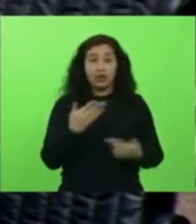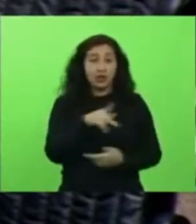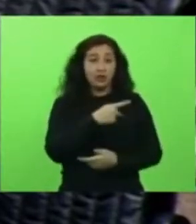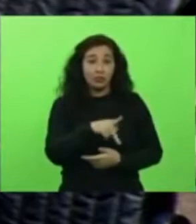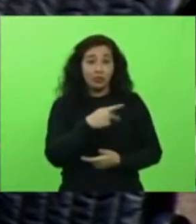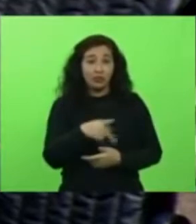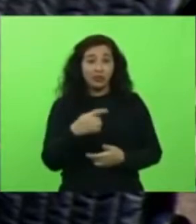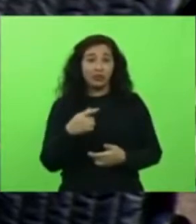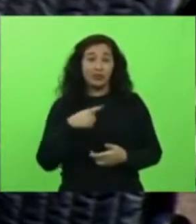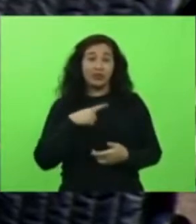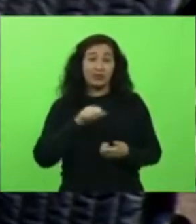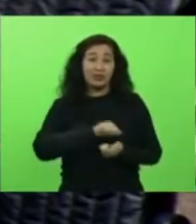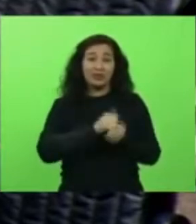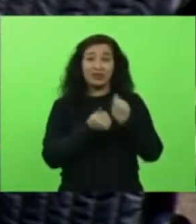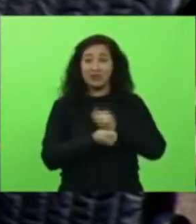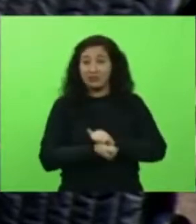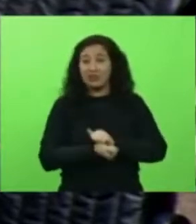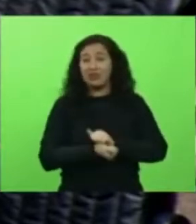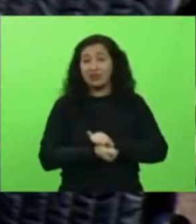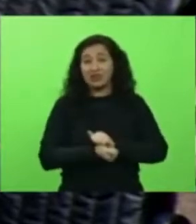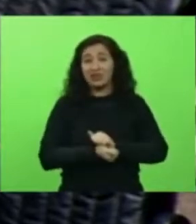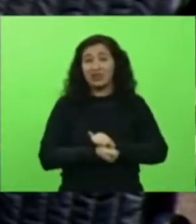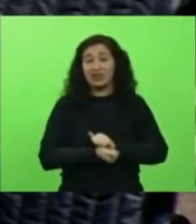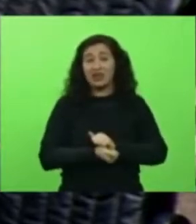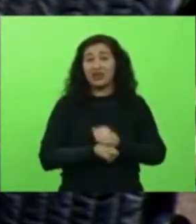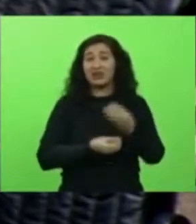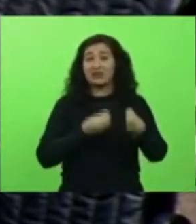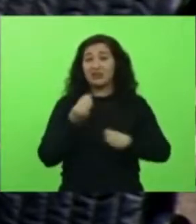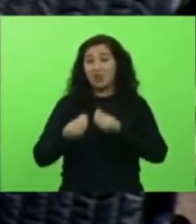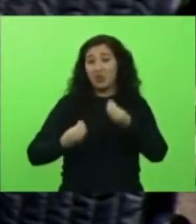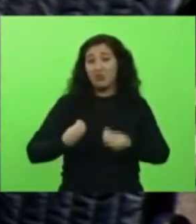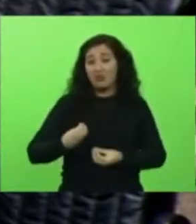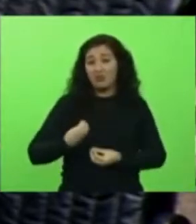realidade, como disse o deputado Vicente, no andar da carruagem.